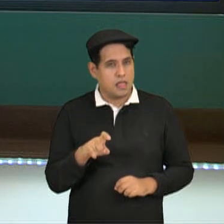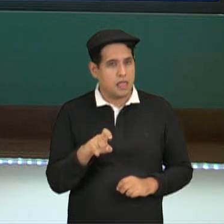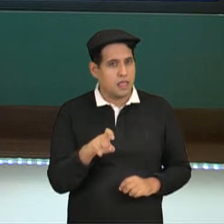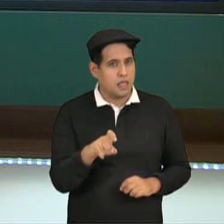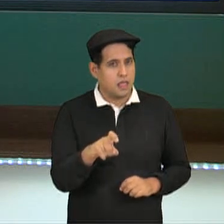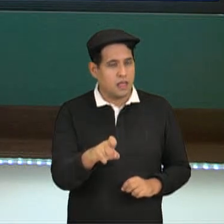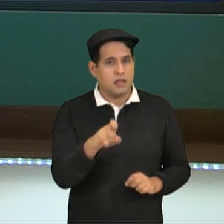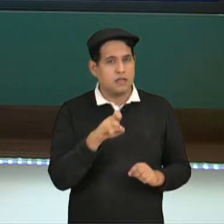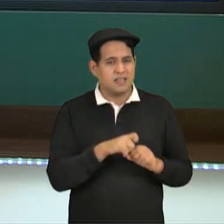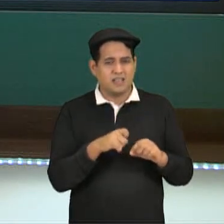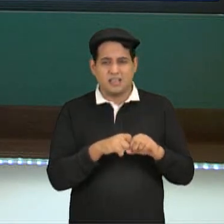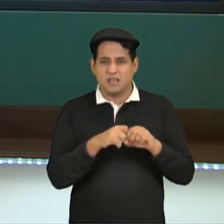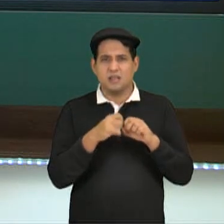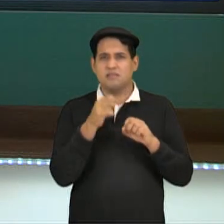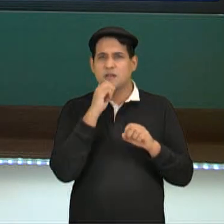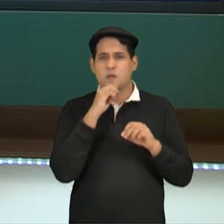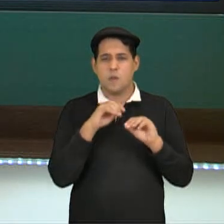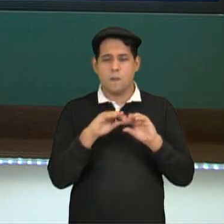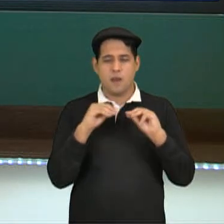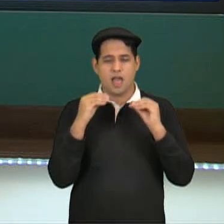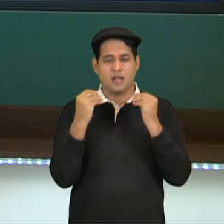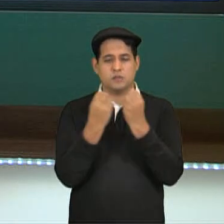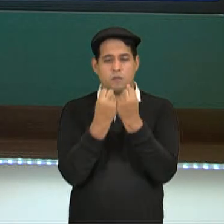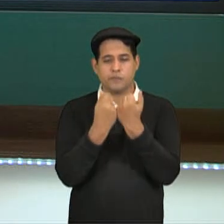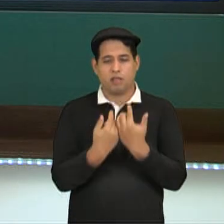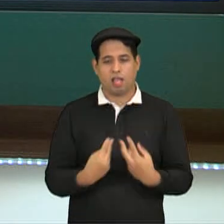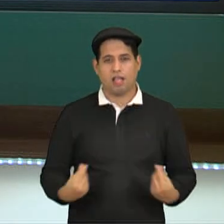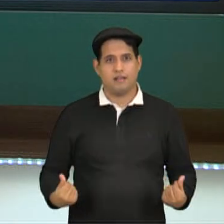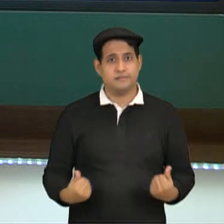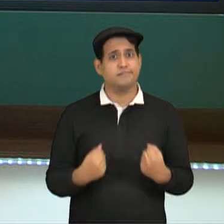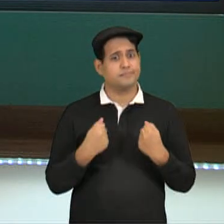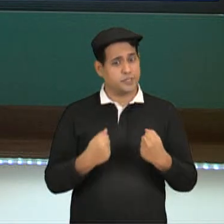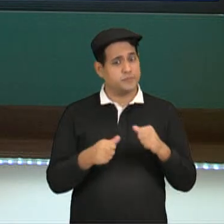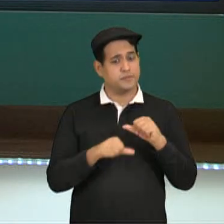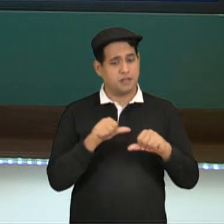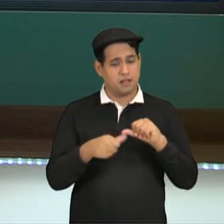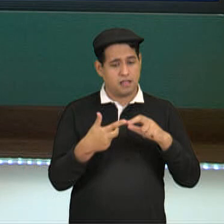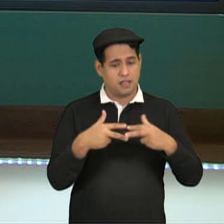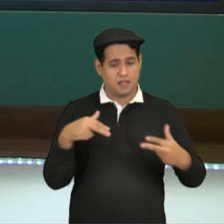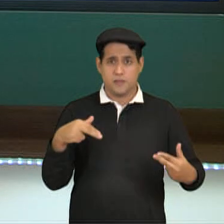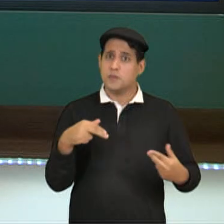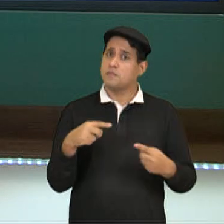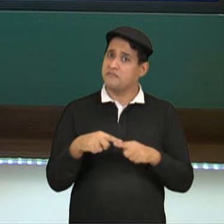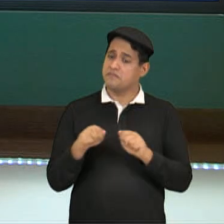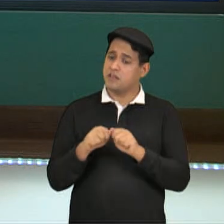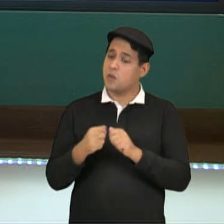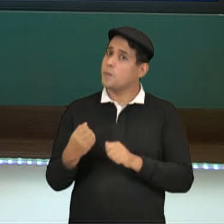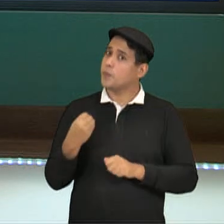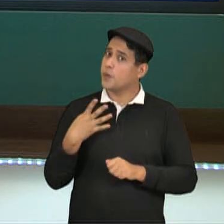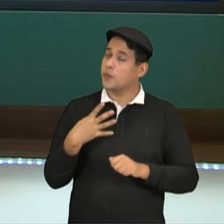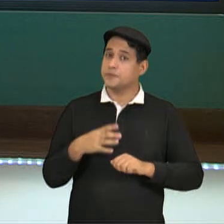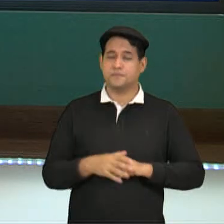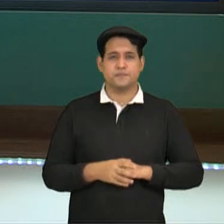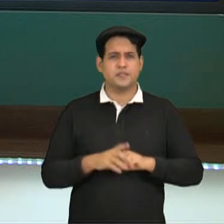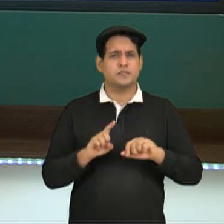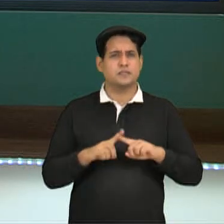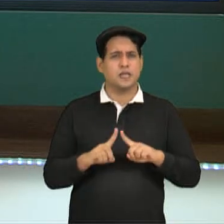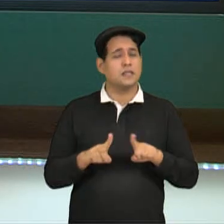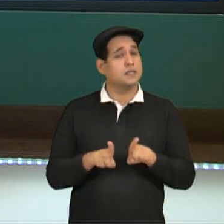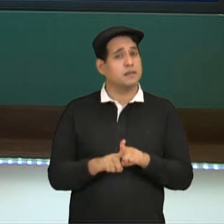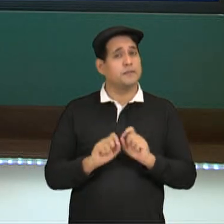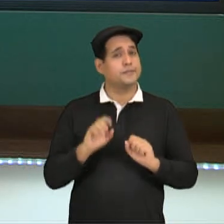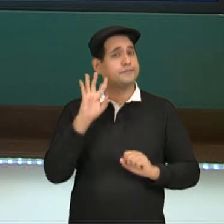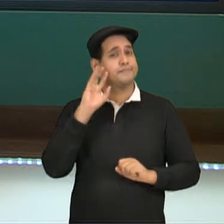seja capaz de degradar todo o plástico da natureza. A gente pode alterar o genoma dela por uma coisa boa. Só que ao mesmo tempo, a gente pode